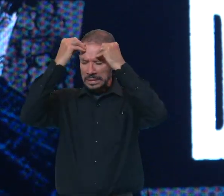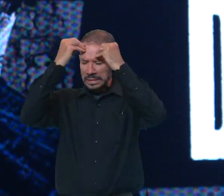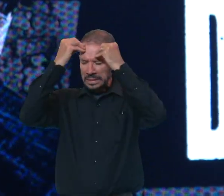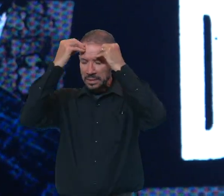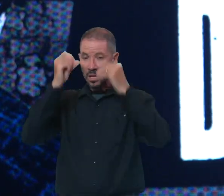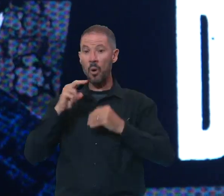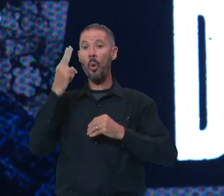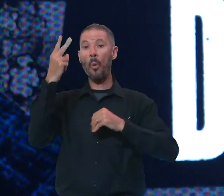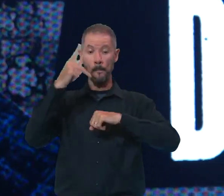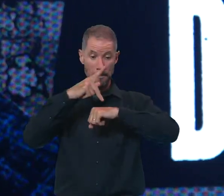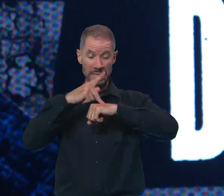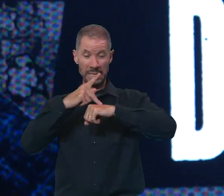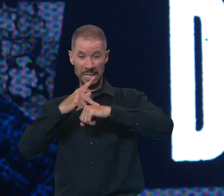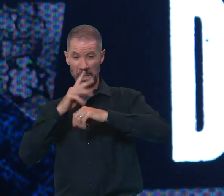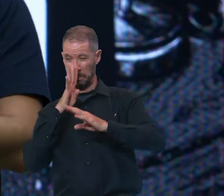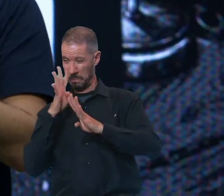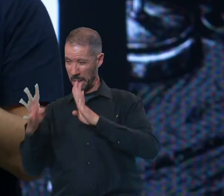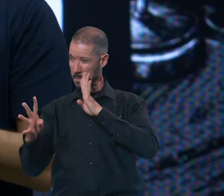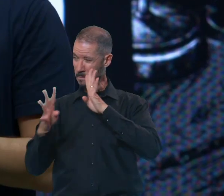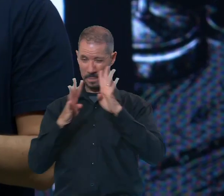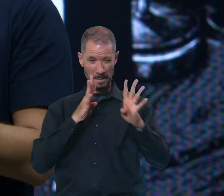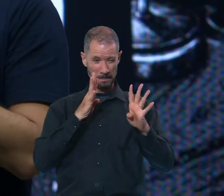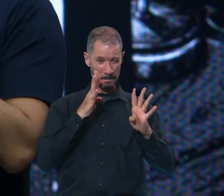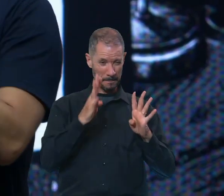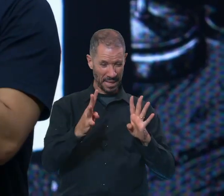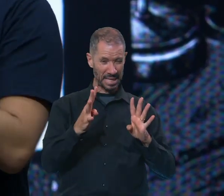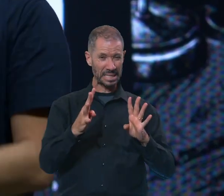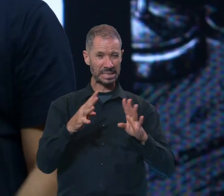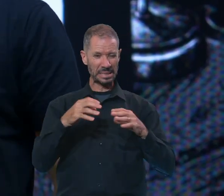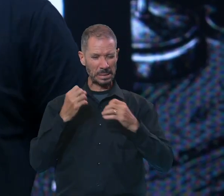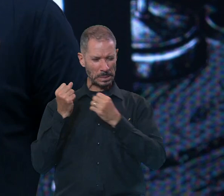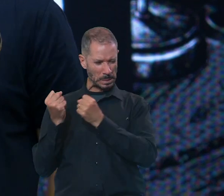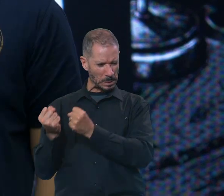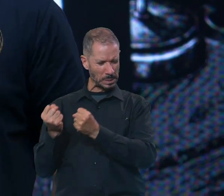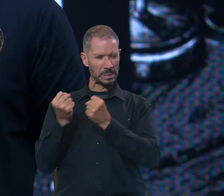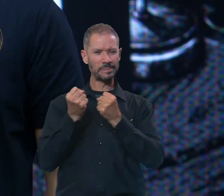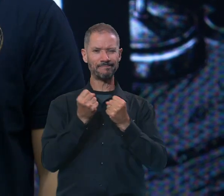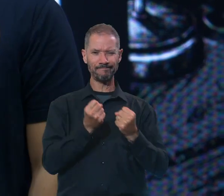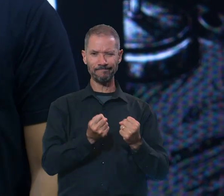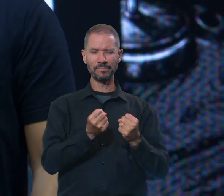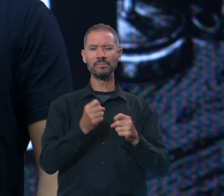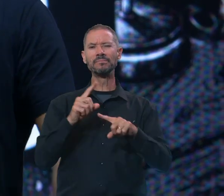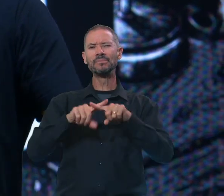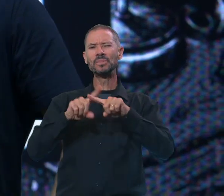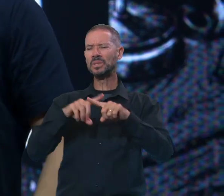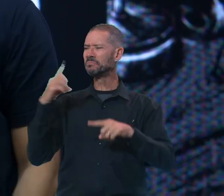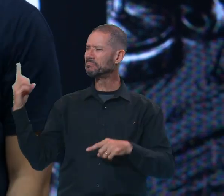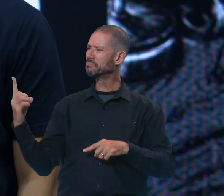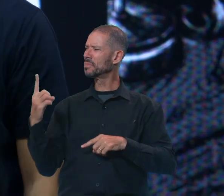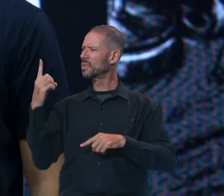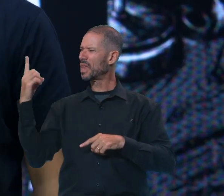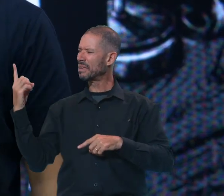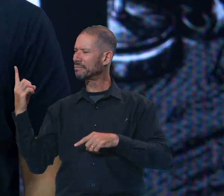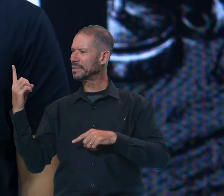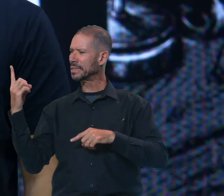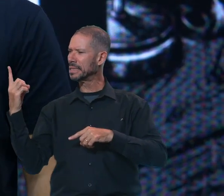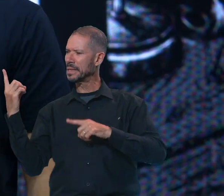levar essas pedradas, pode ser tão pesado. Por que Davi não